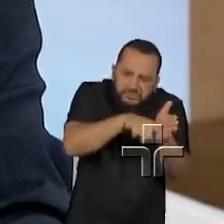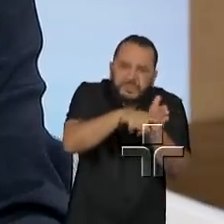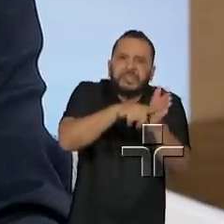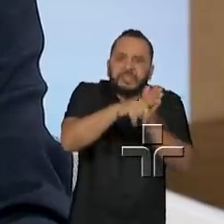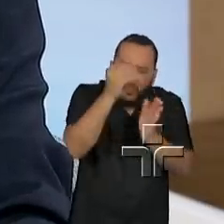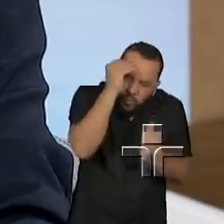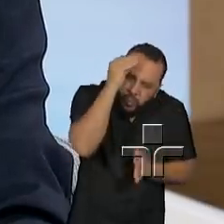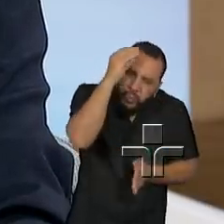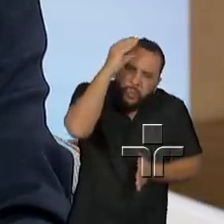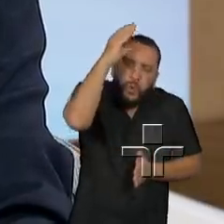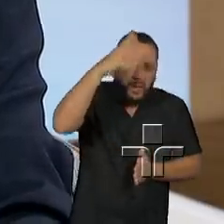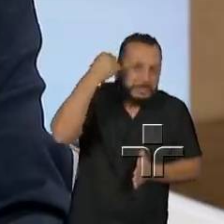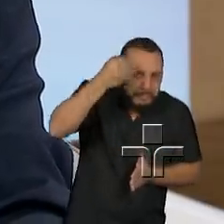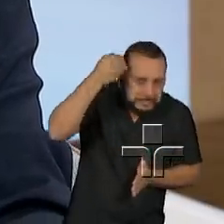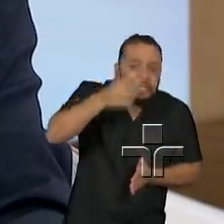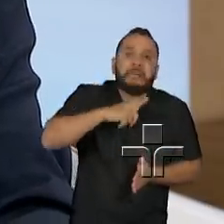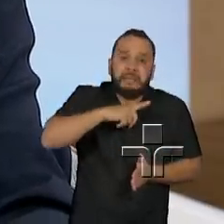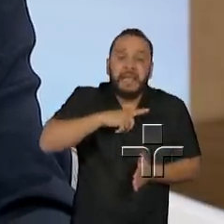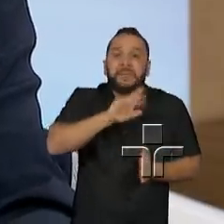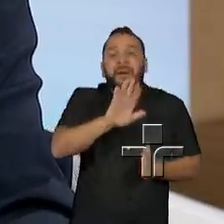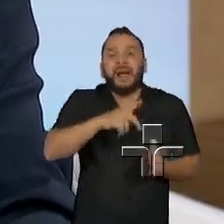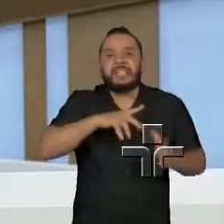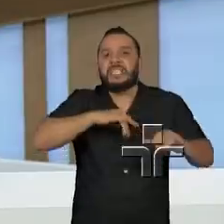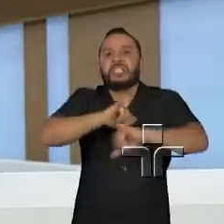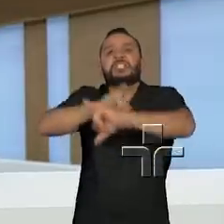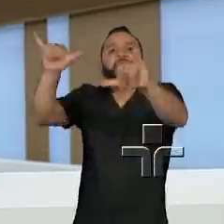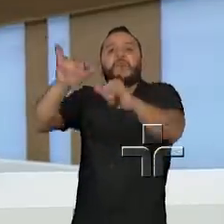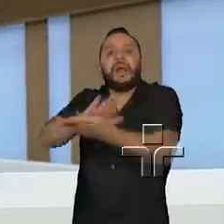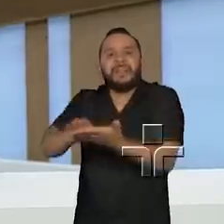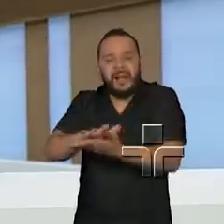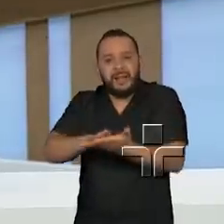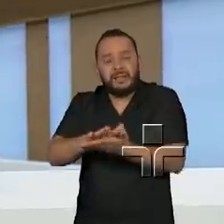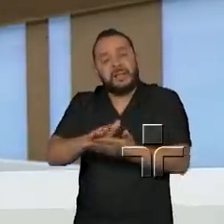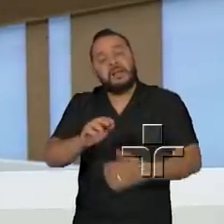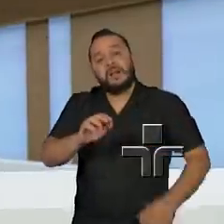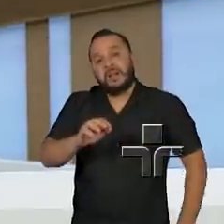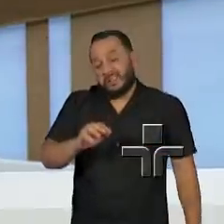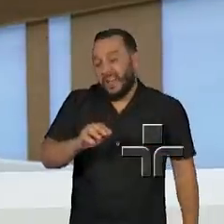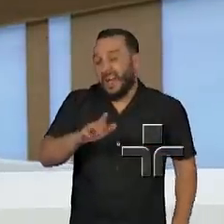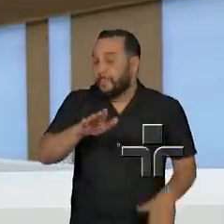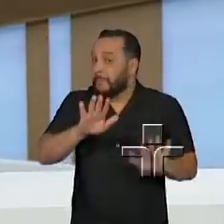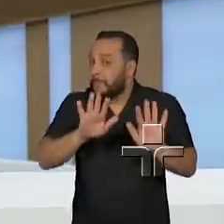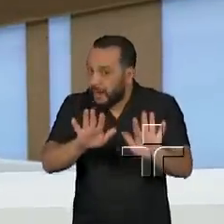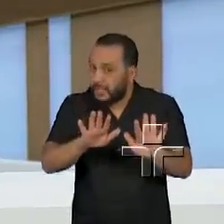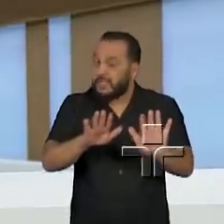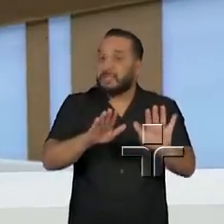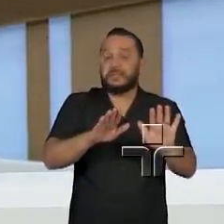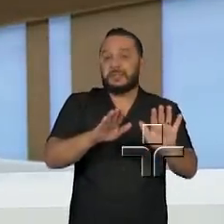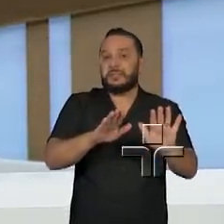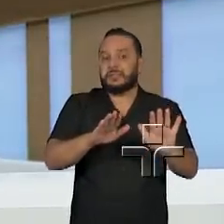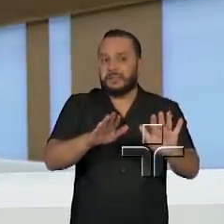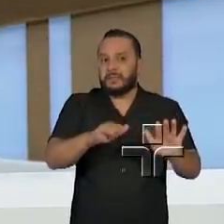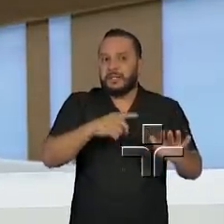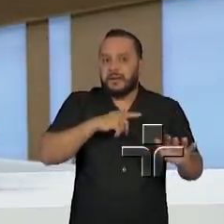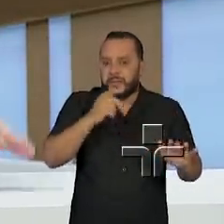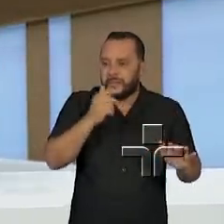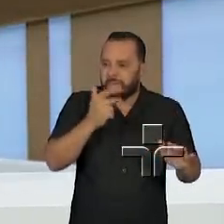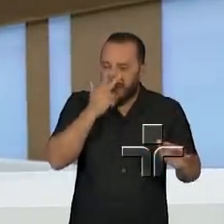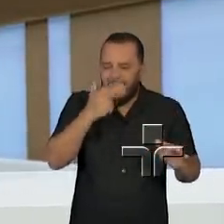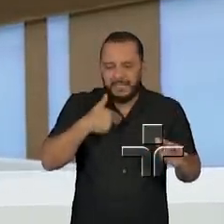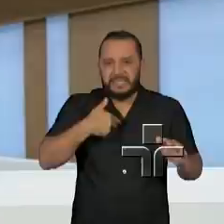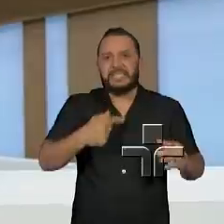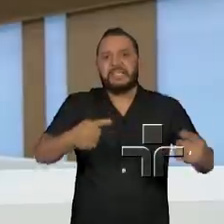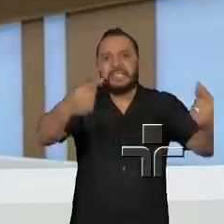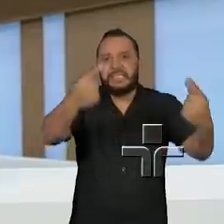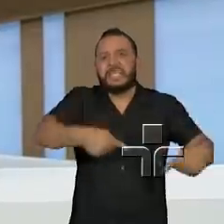incremental, de maneira um pouco acomodada, sem, em muitos casos, enfrentar os desafios que eram importantes para o